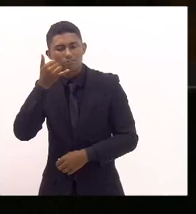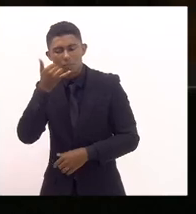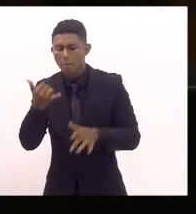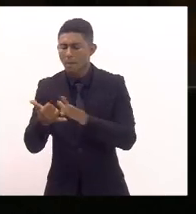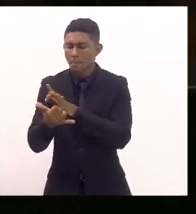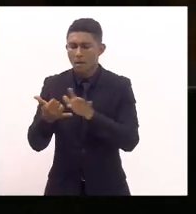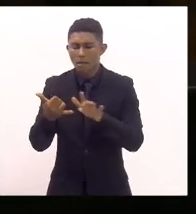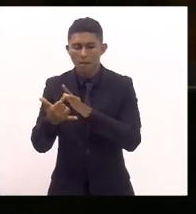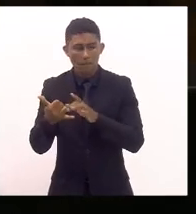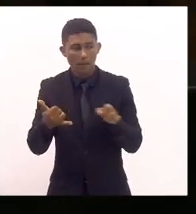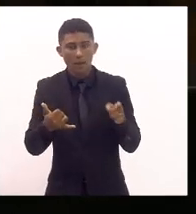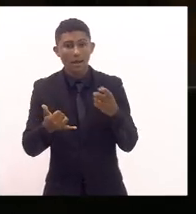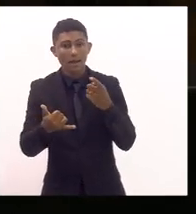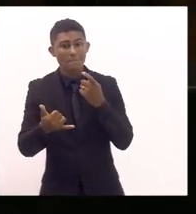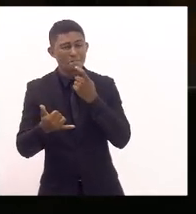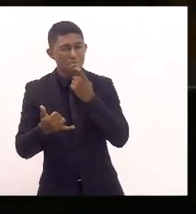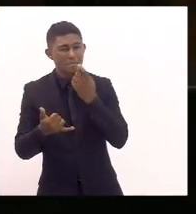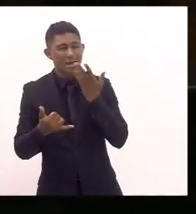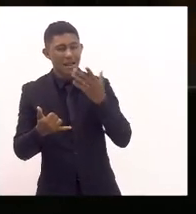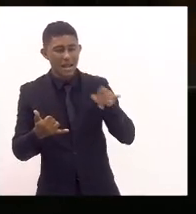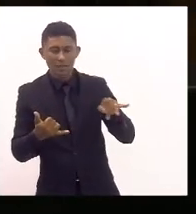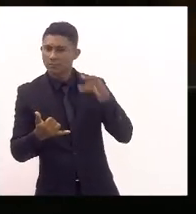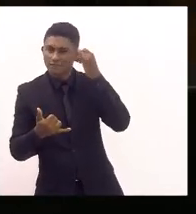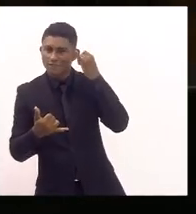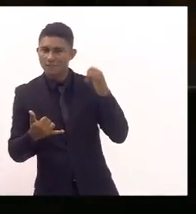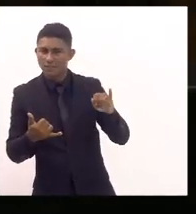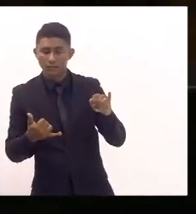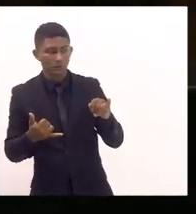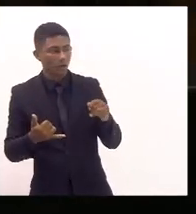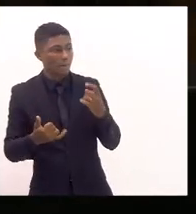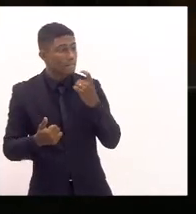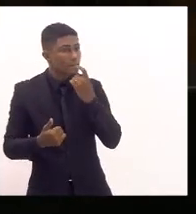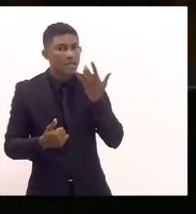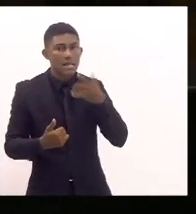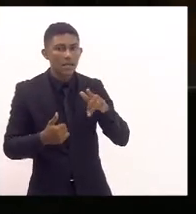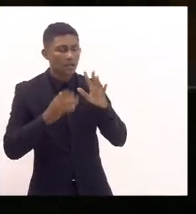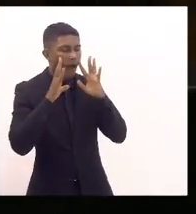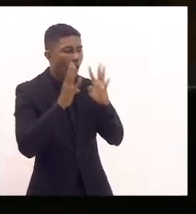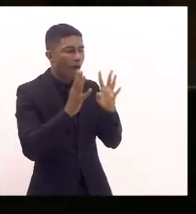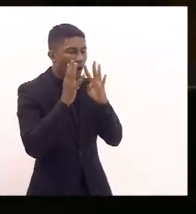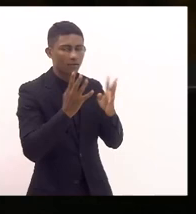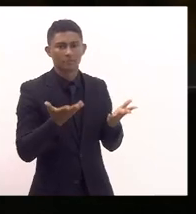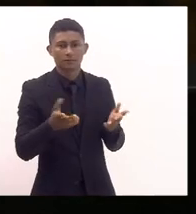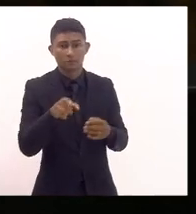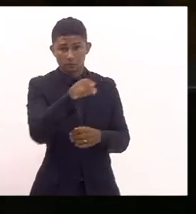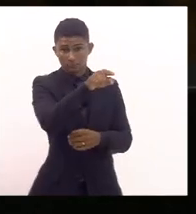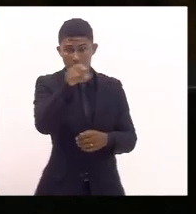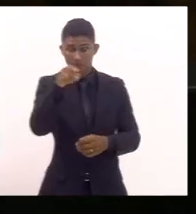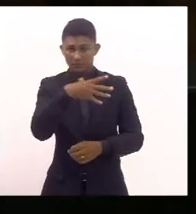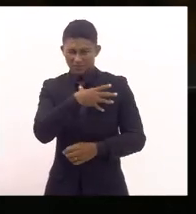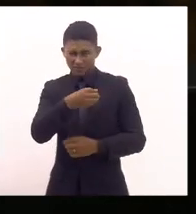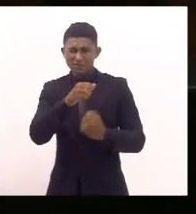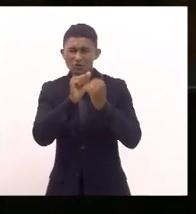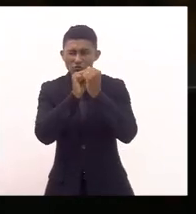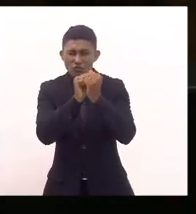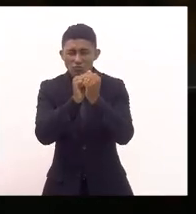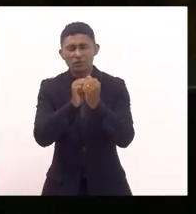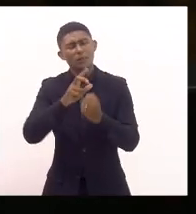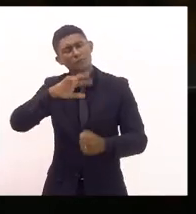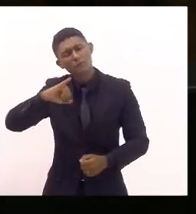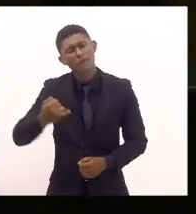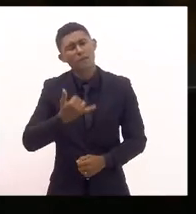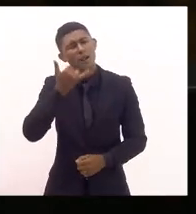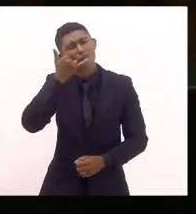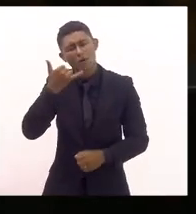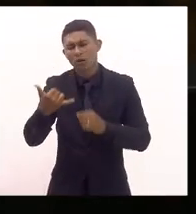e deem mais atenção a elas quando estiverem juntos quando você está com seus filhos é preciso desligar o